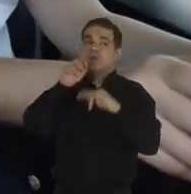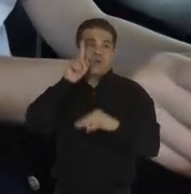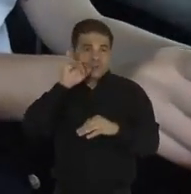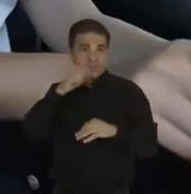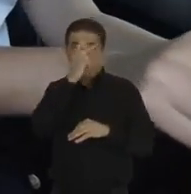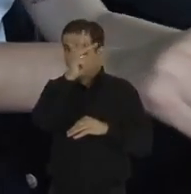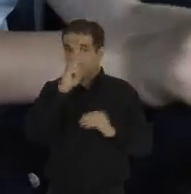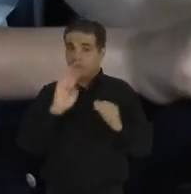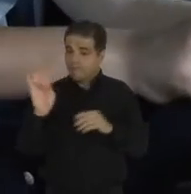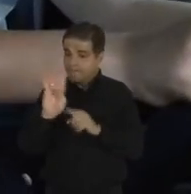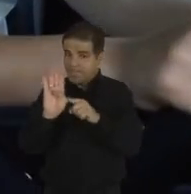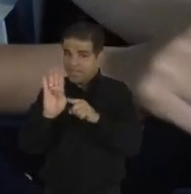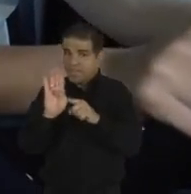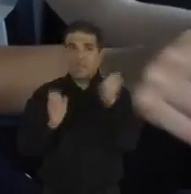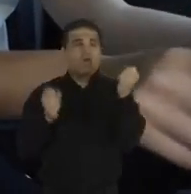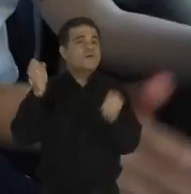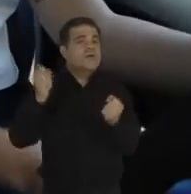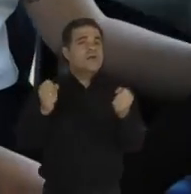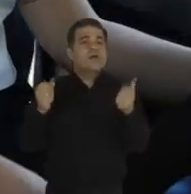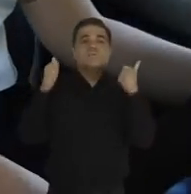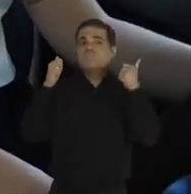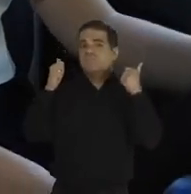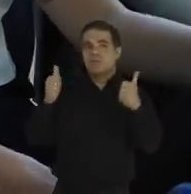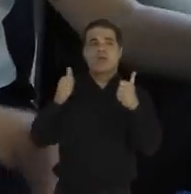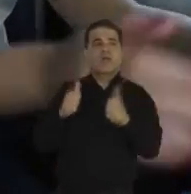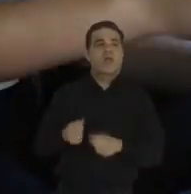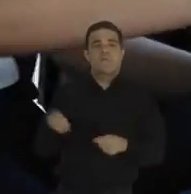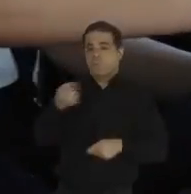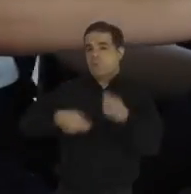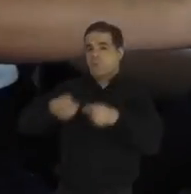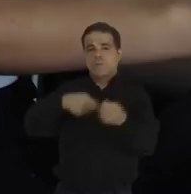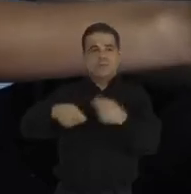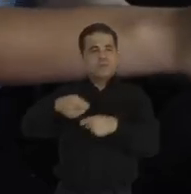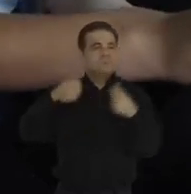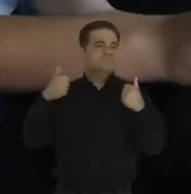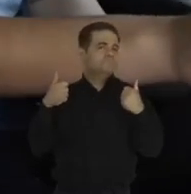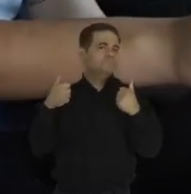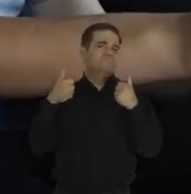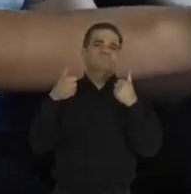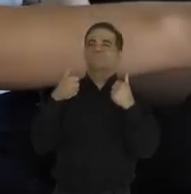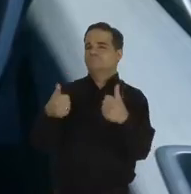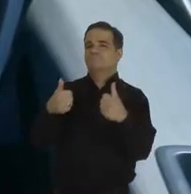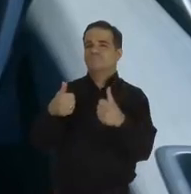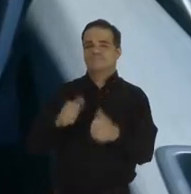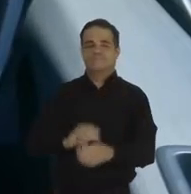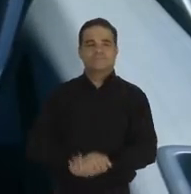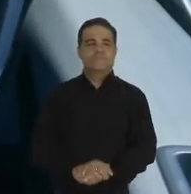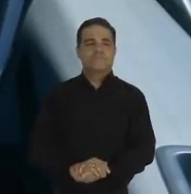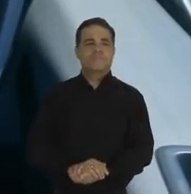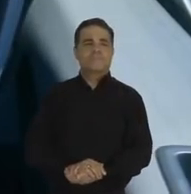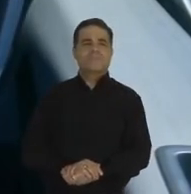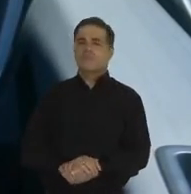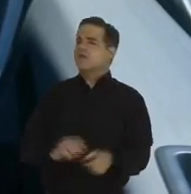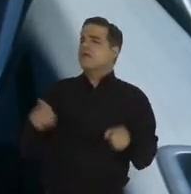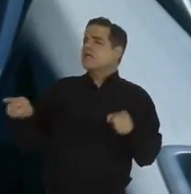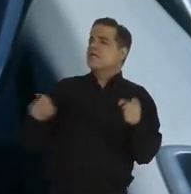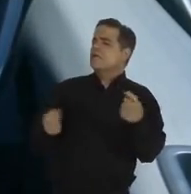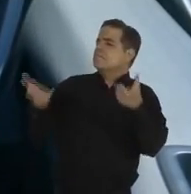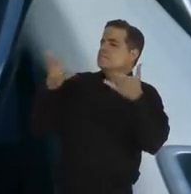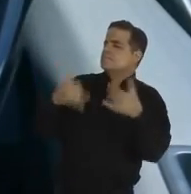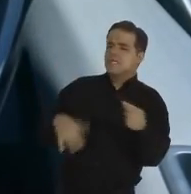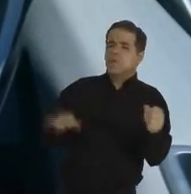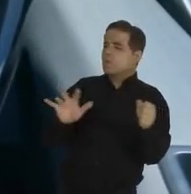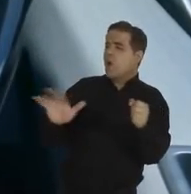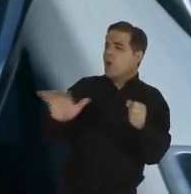as suas baterias eu do veículo Estaremos com uma boa autonomia e esse painel Pablo me